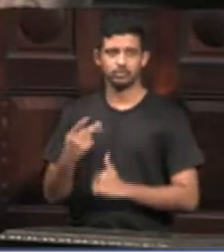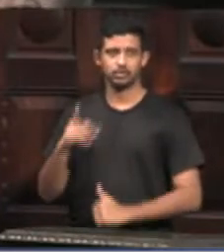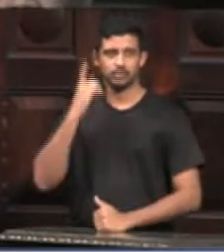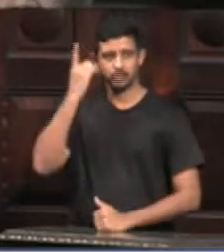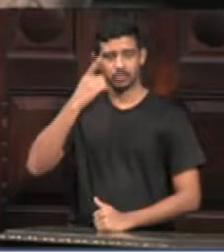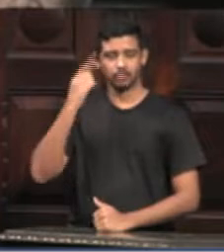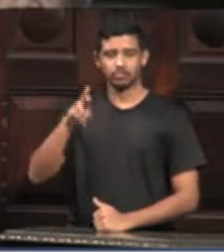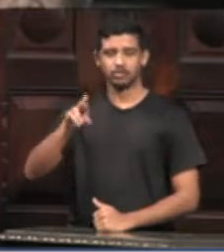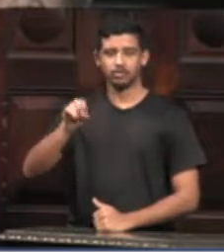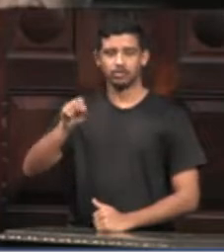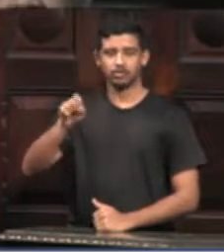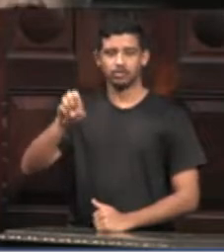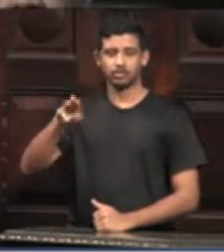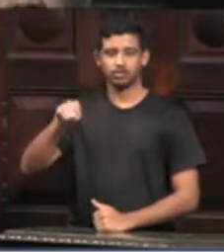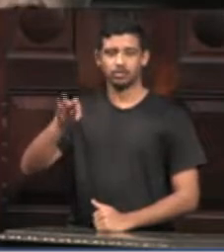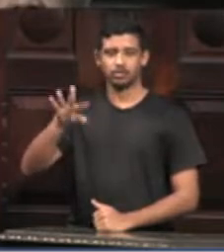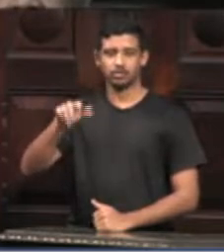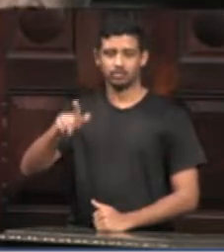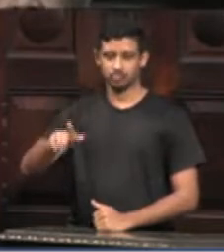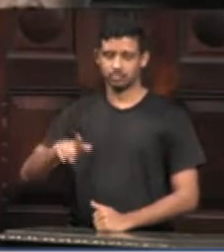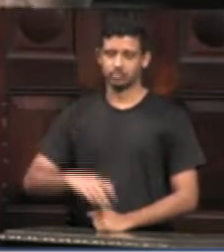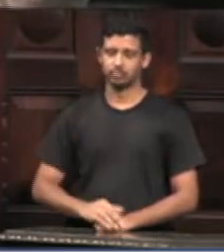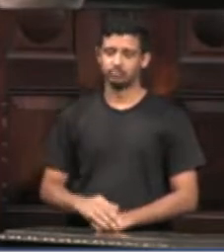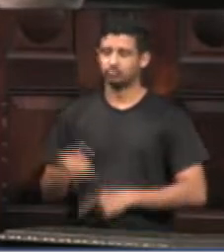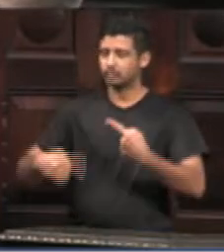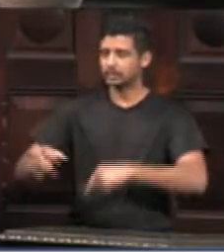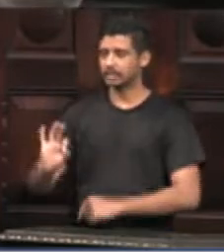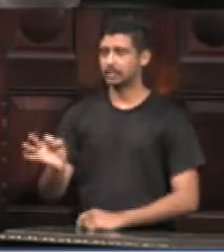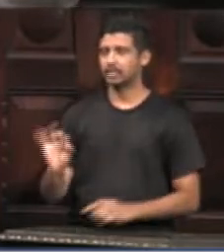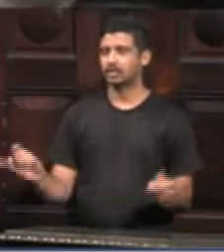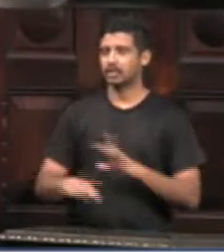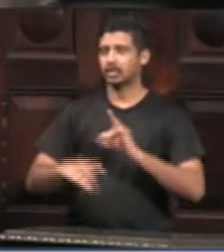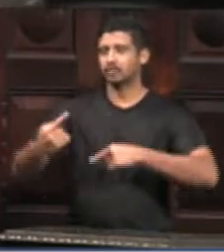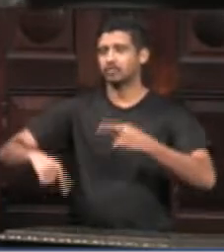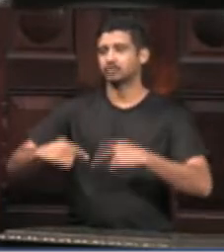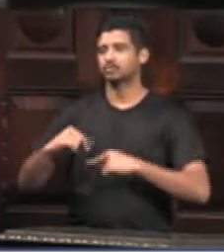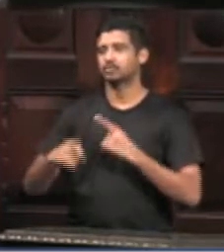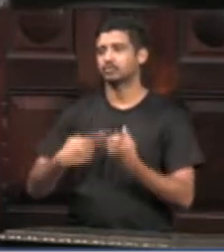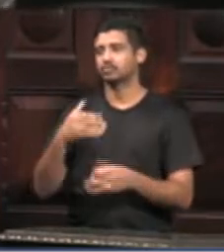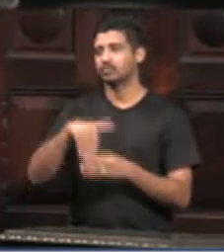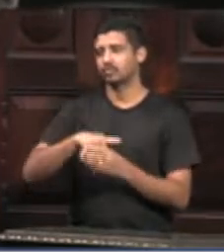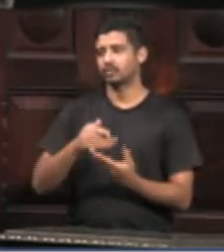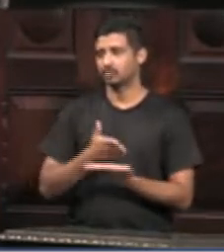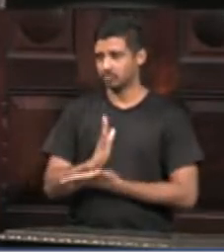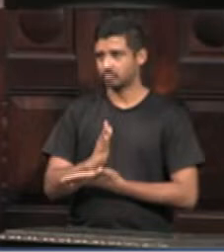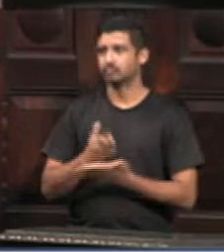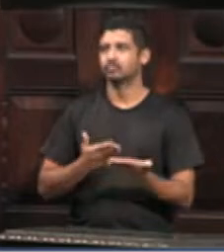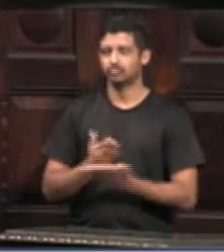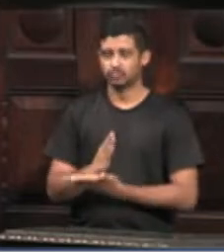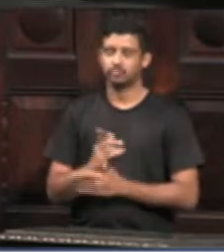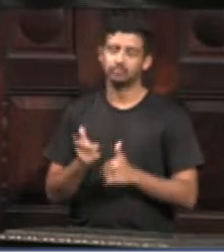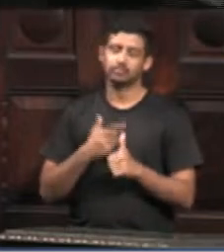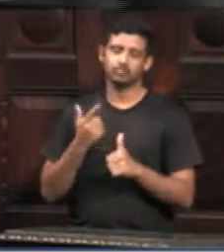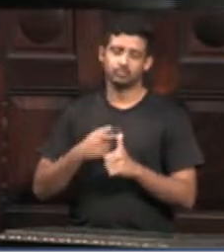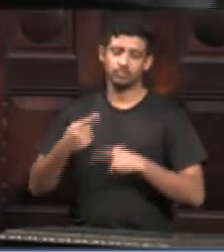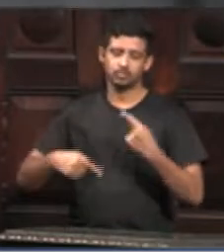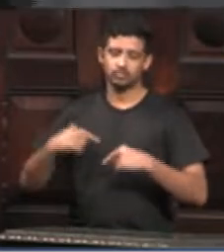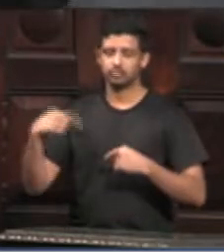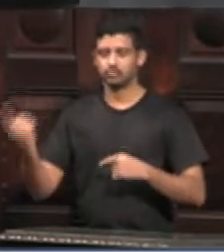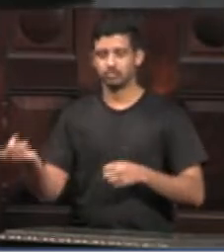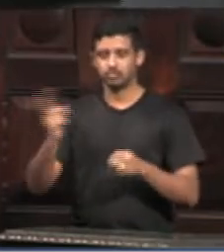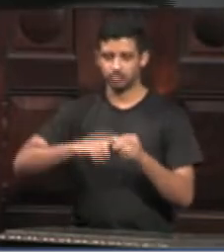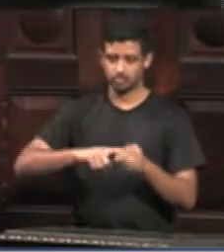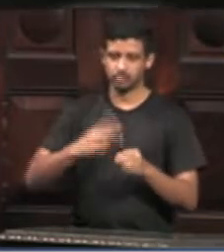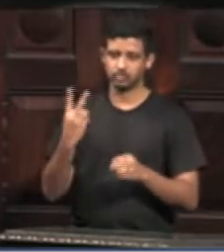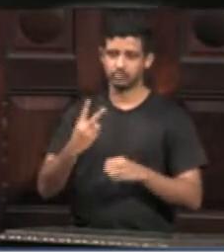Tutuc, Rosenberg e Reis. Em discussão, não havendo que queira discutir, encerrada a discussão, em votação, os senhores que aprovam essa comissão aprovada em primeira, retorna em